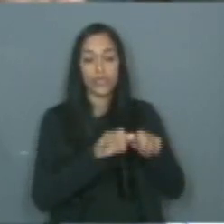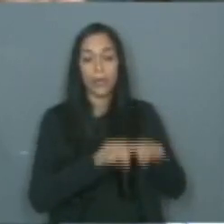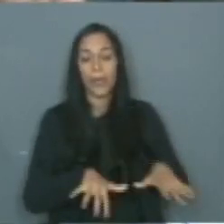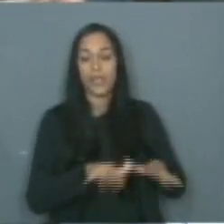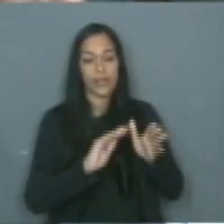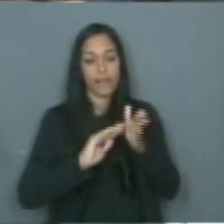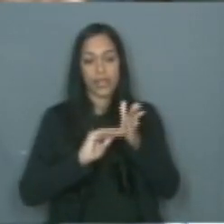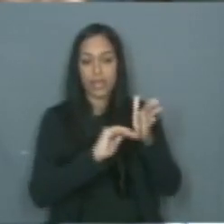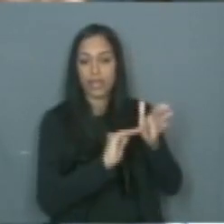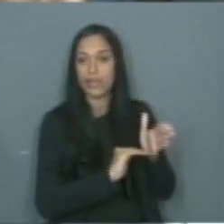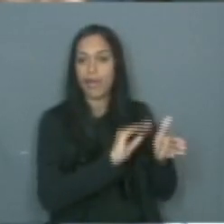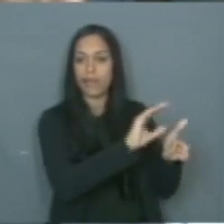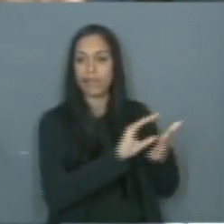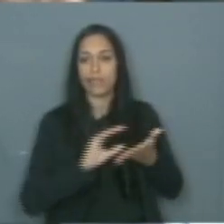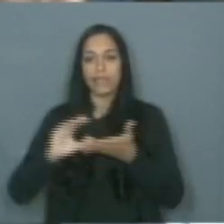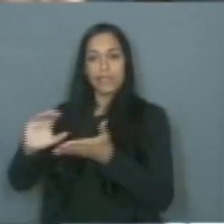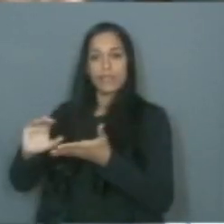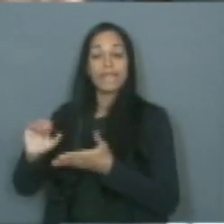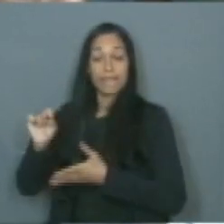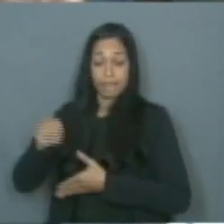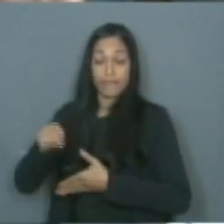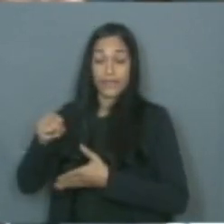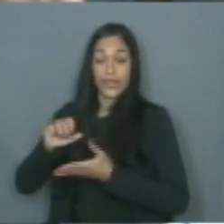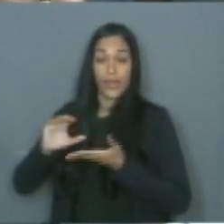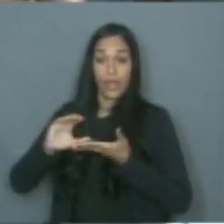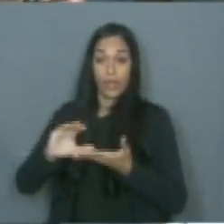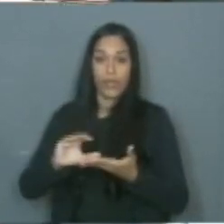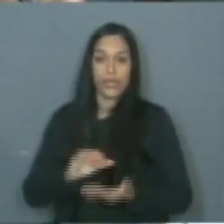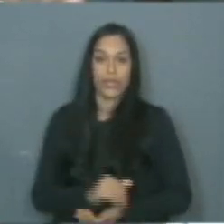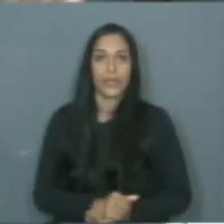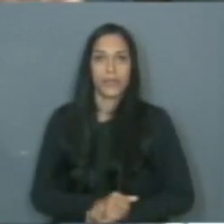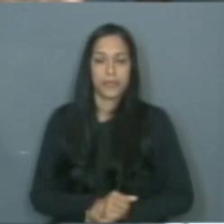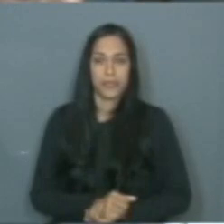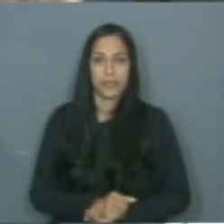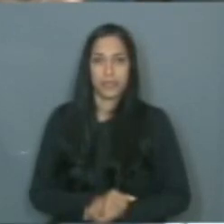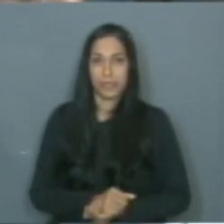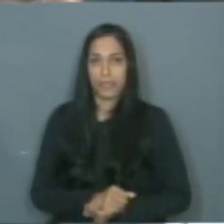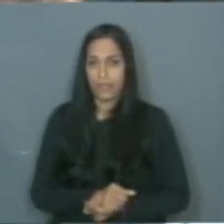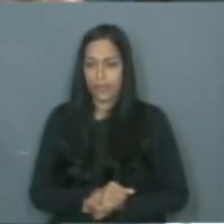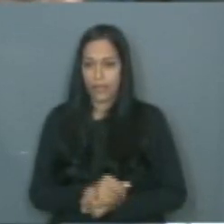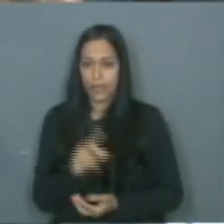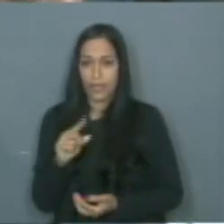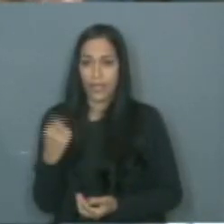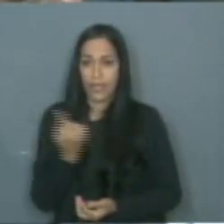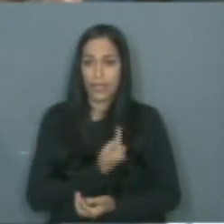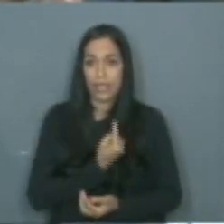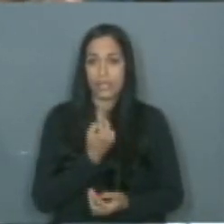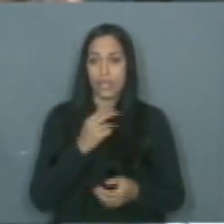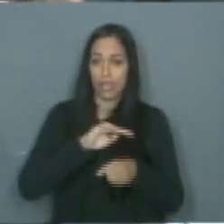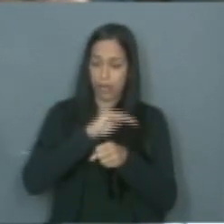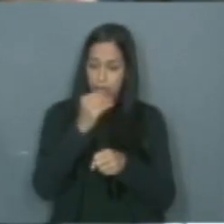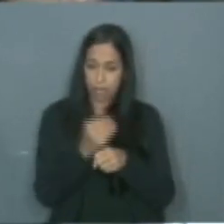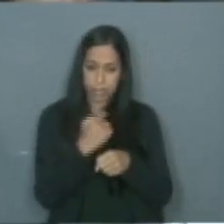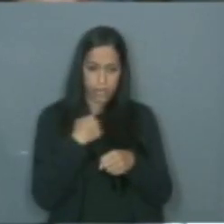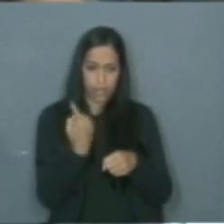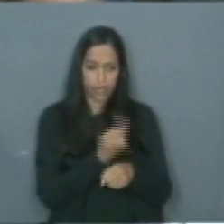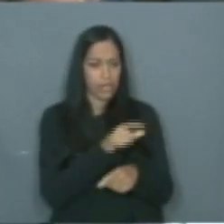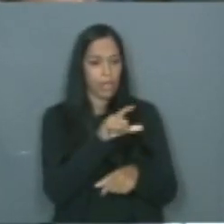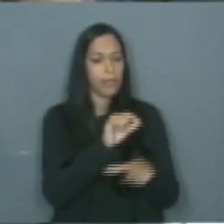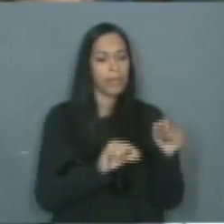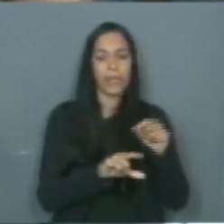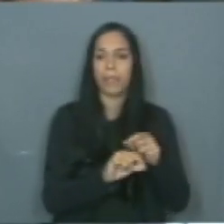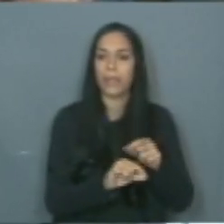ser tiradas, vão ser aplicados aqueles recursos. Então não pode aqui, nessa Câmara Municipal, a gente ser seletivo com